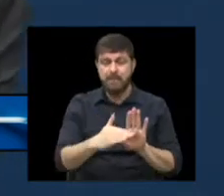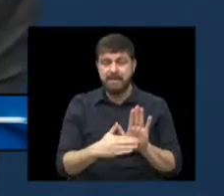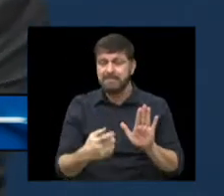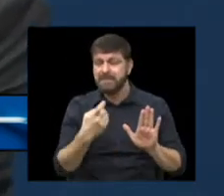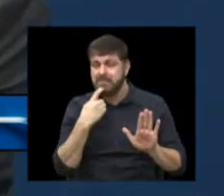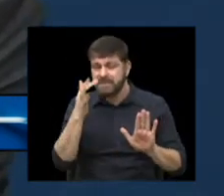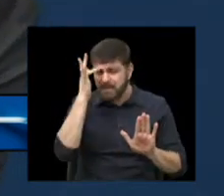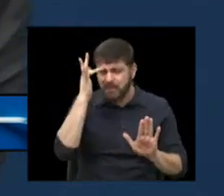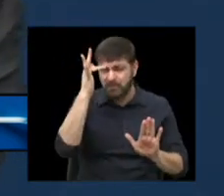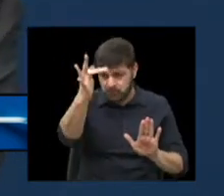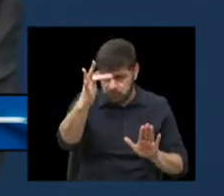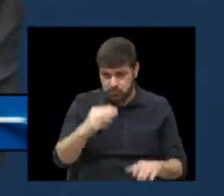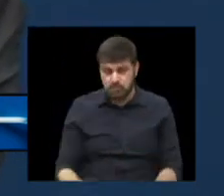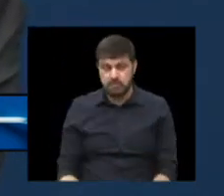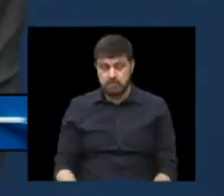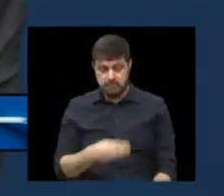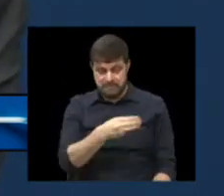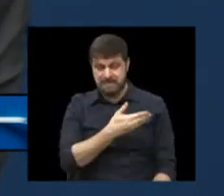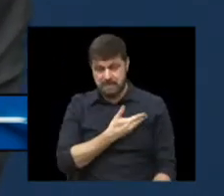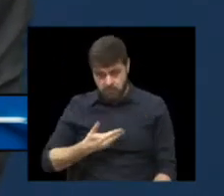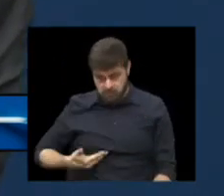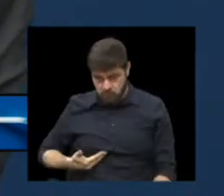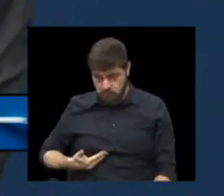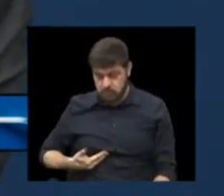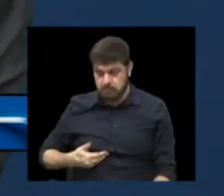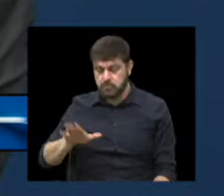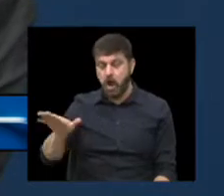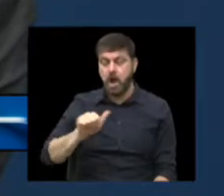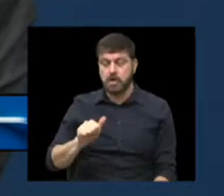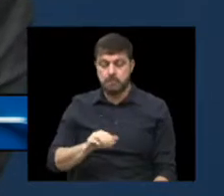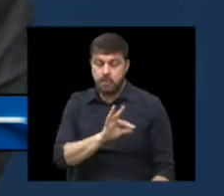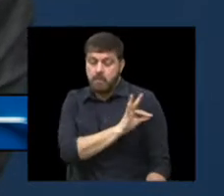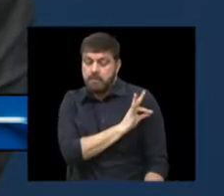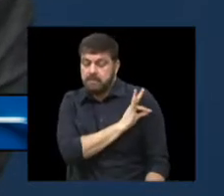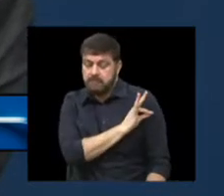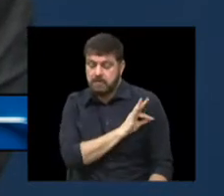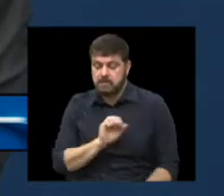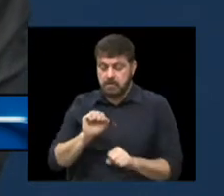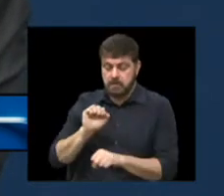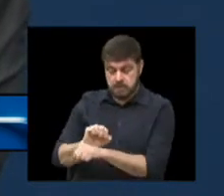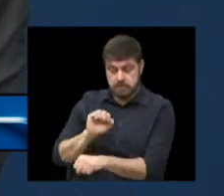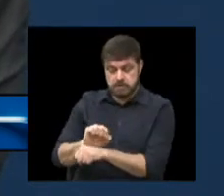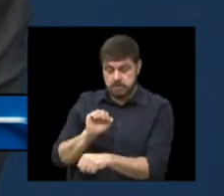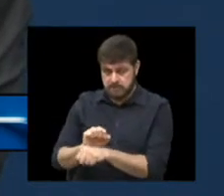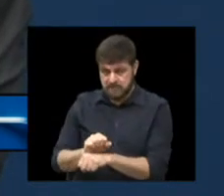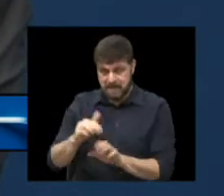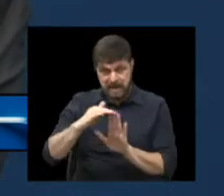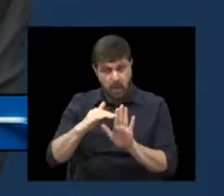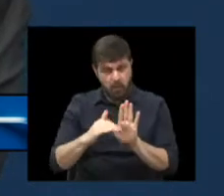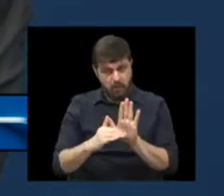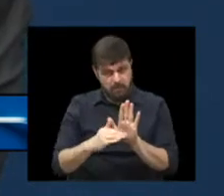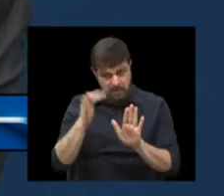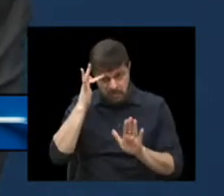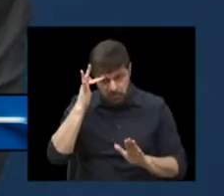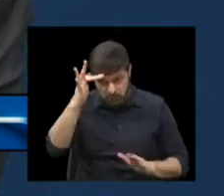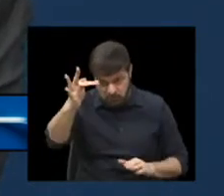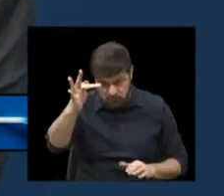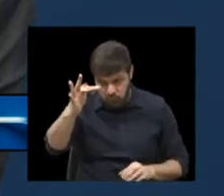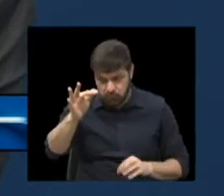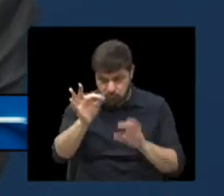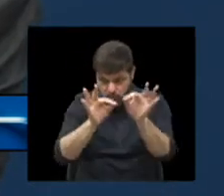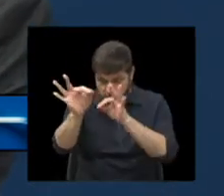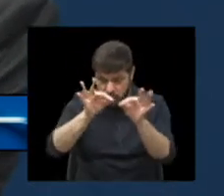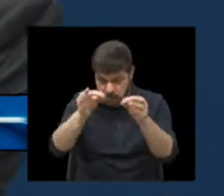O Ministério Público pediu à Prefeitura Municipal que adie a entrega do plano diretor à Câmara Municipal de Campinas. A